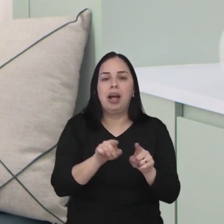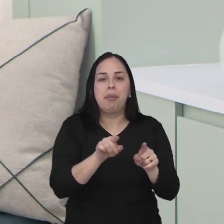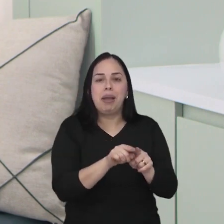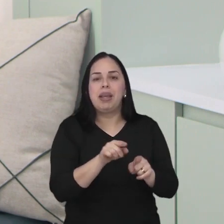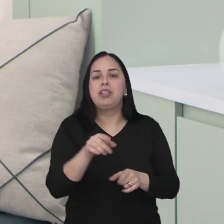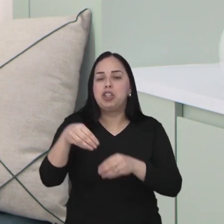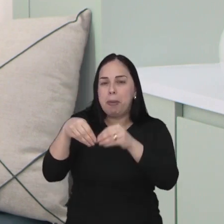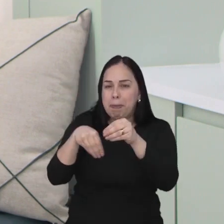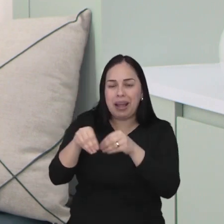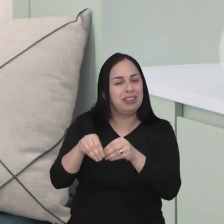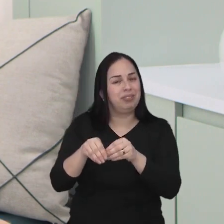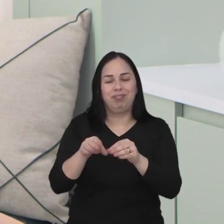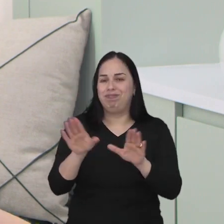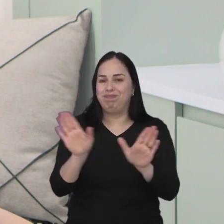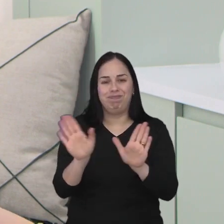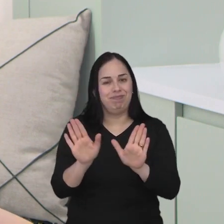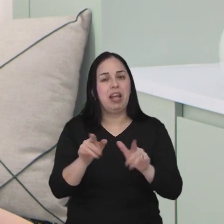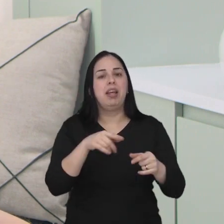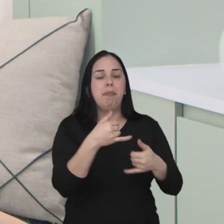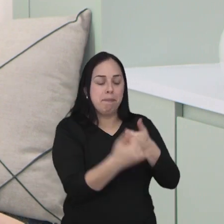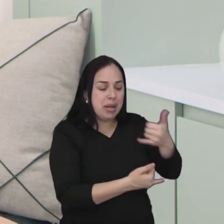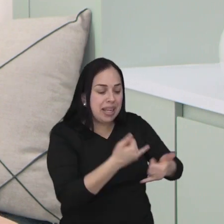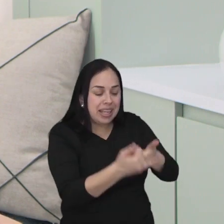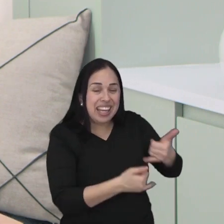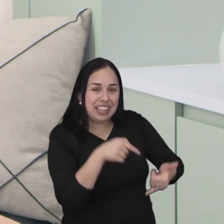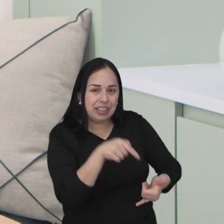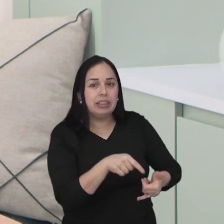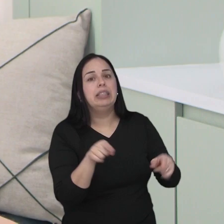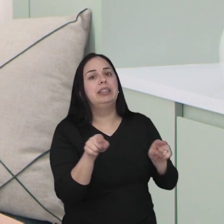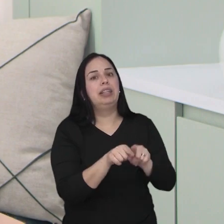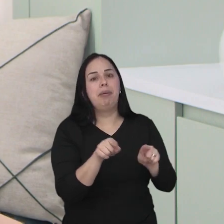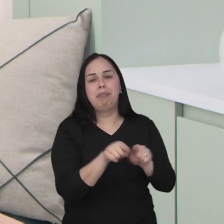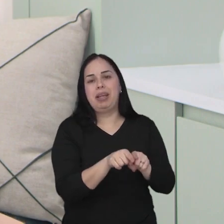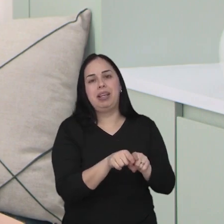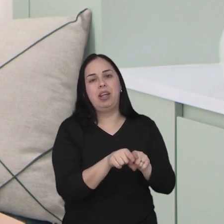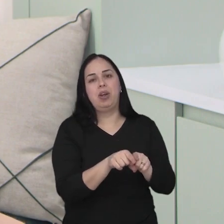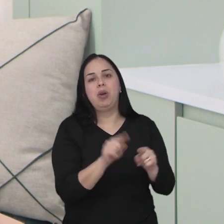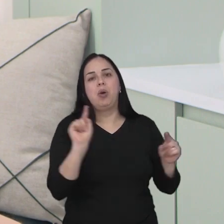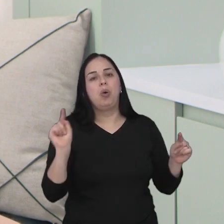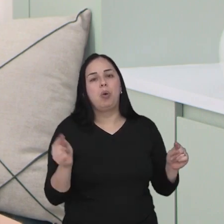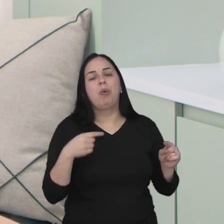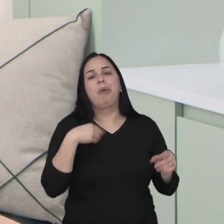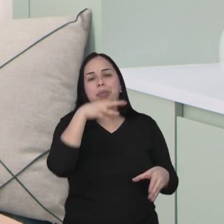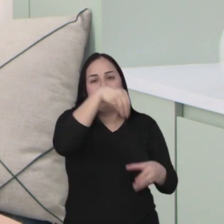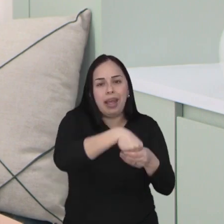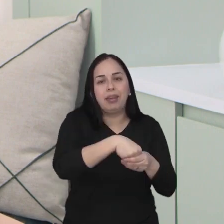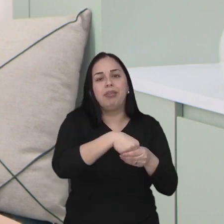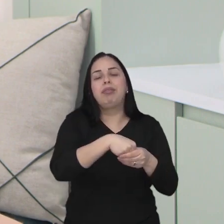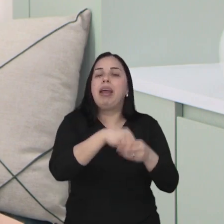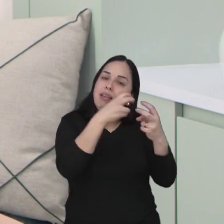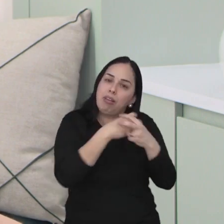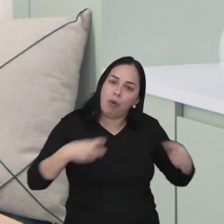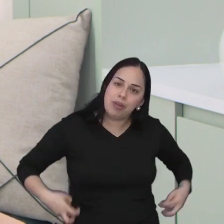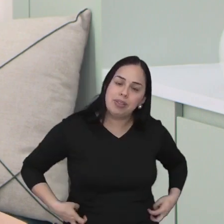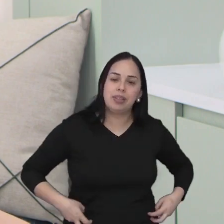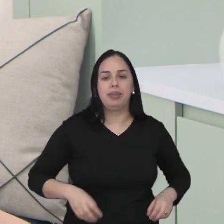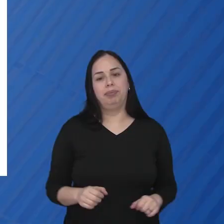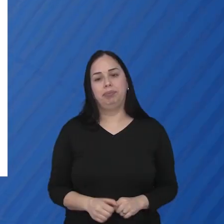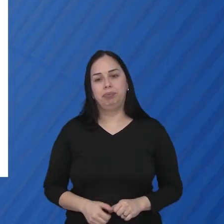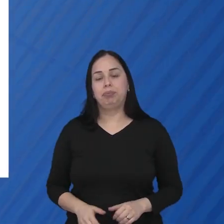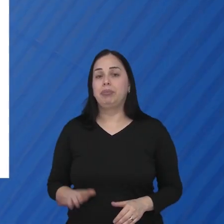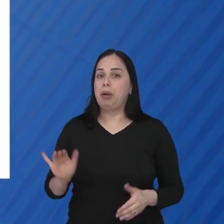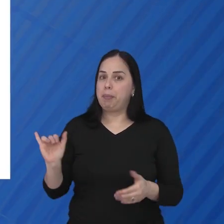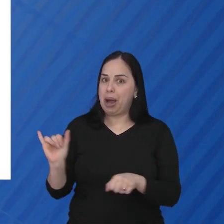só se for bisfenol free. Os brinquedos que as crianças brincam também não deve ter o bisfenol pelo contato direto com as